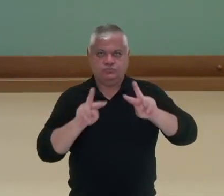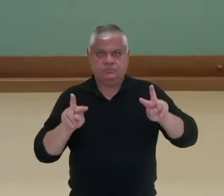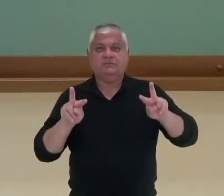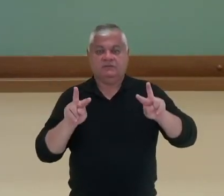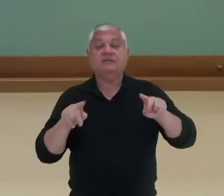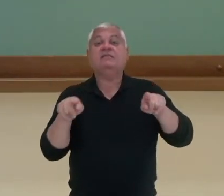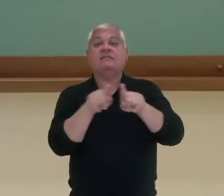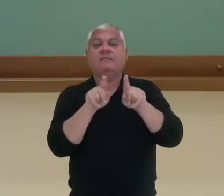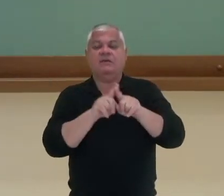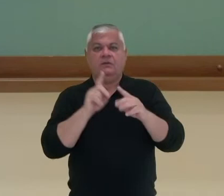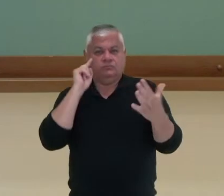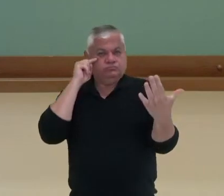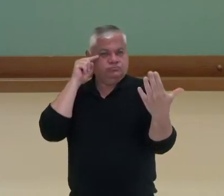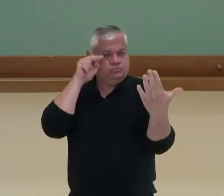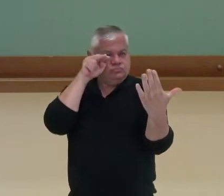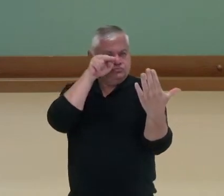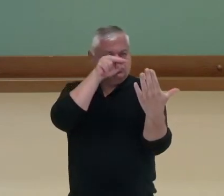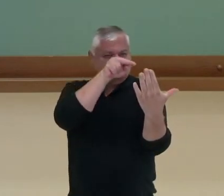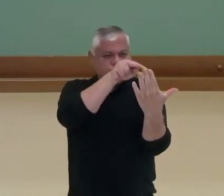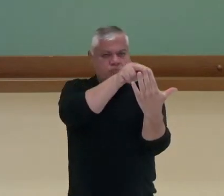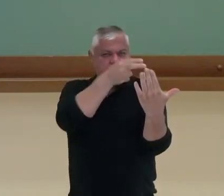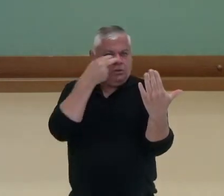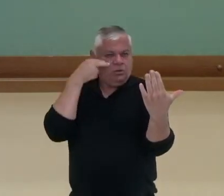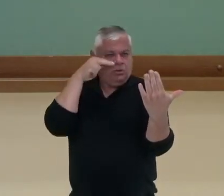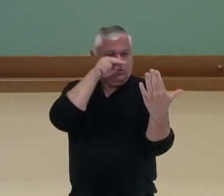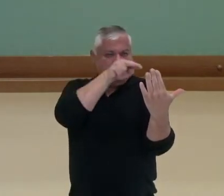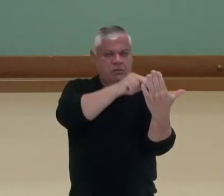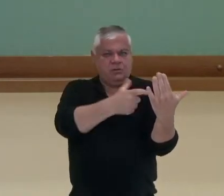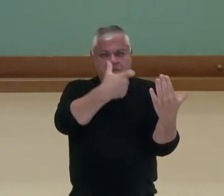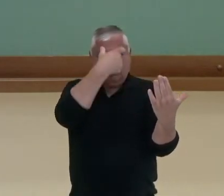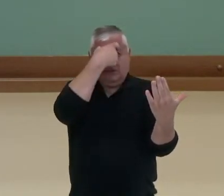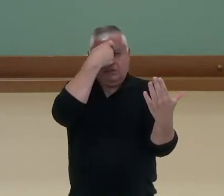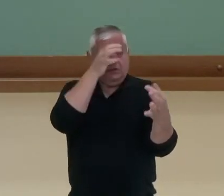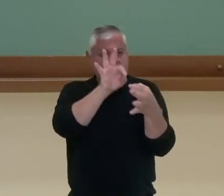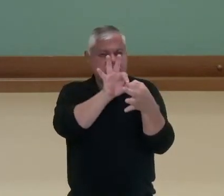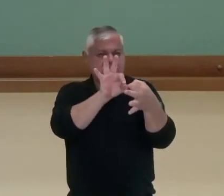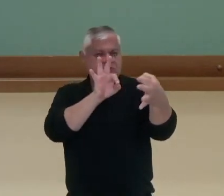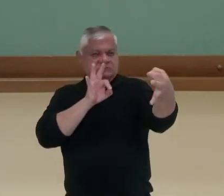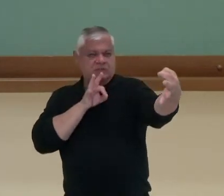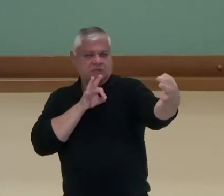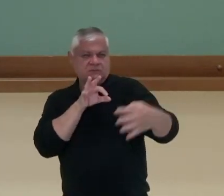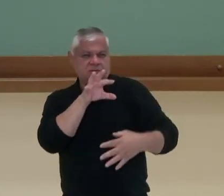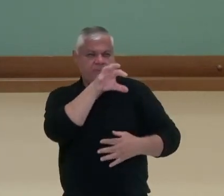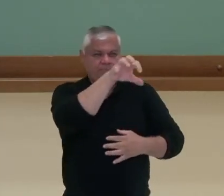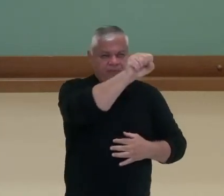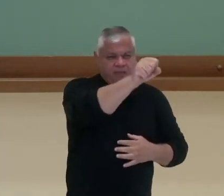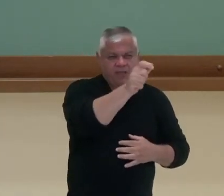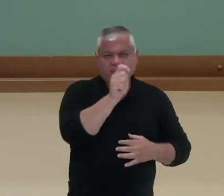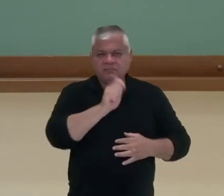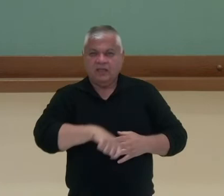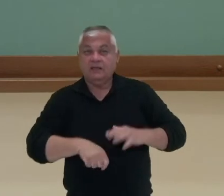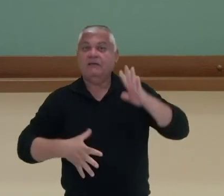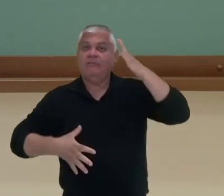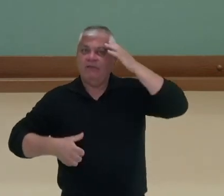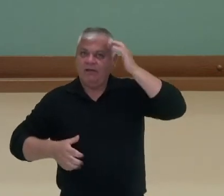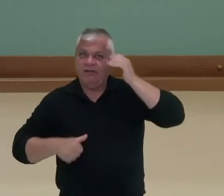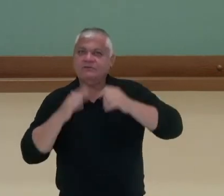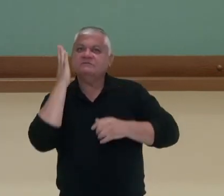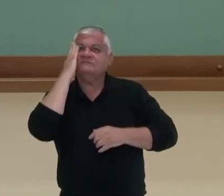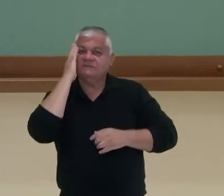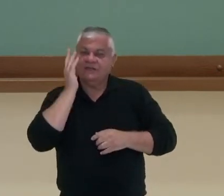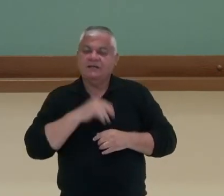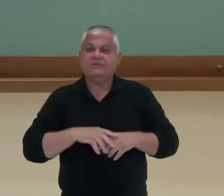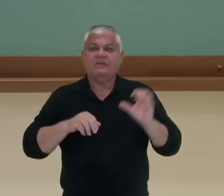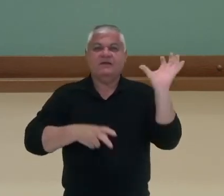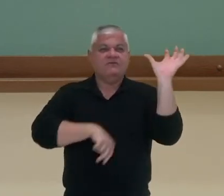só, e isso faz com que eu consiga fazer um cálculo mental de qual é a distância daquele objeto. Isso é importante nos macacos que pulam de galho em